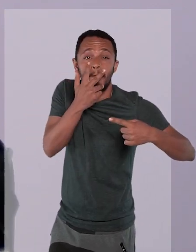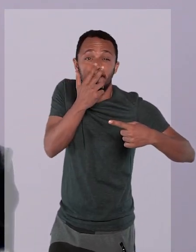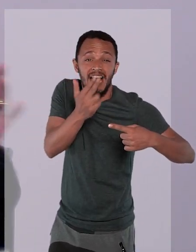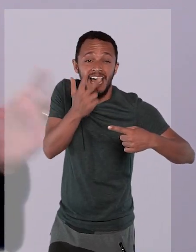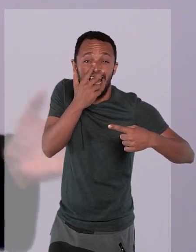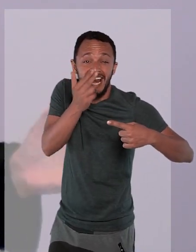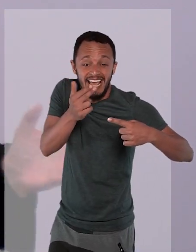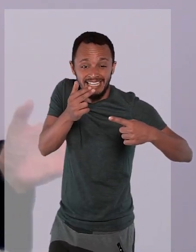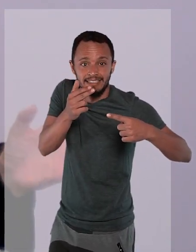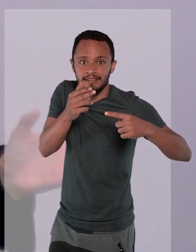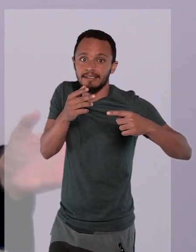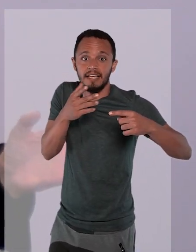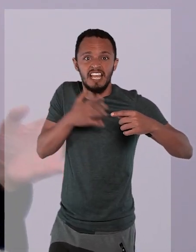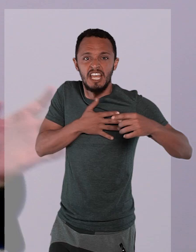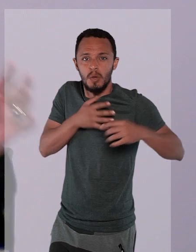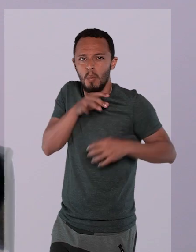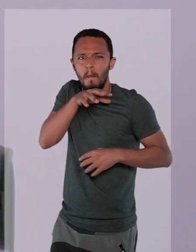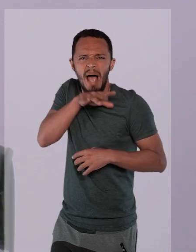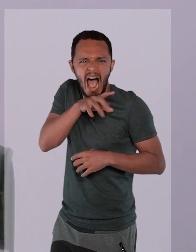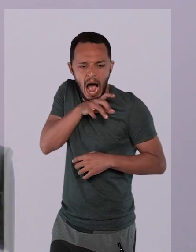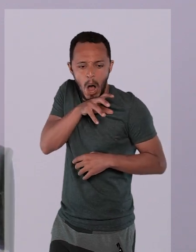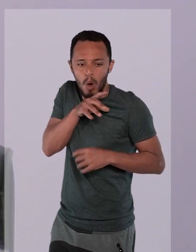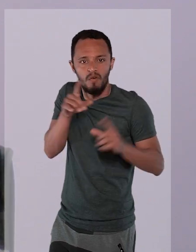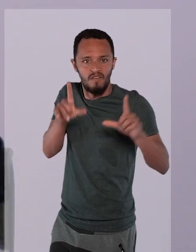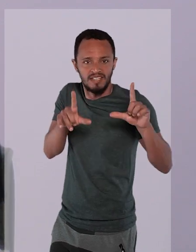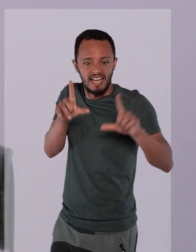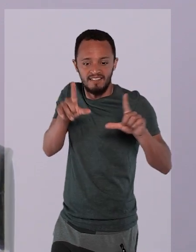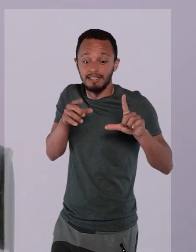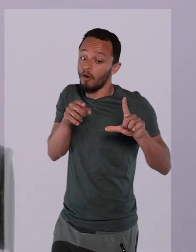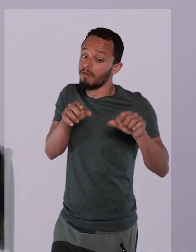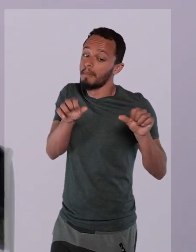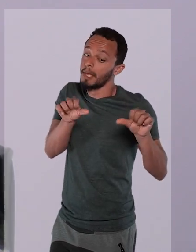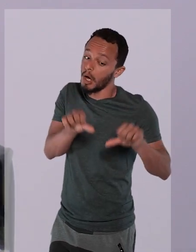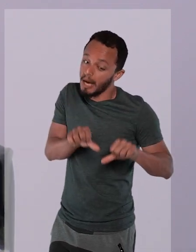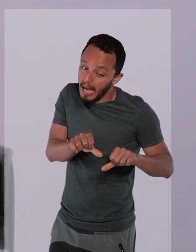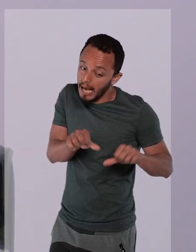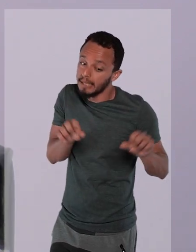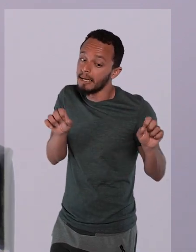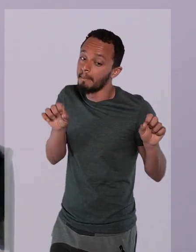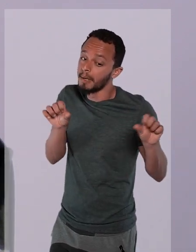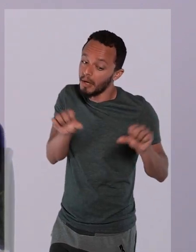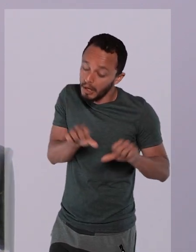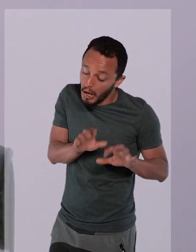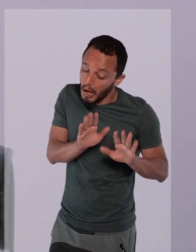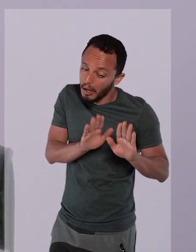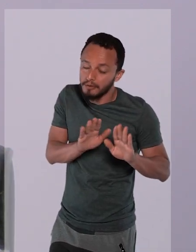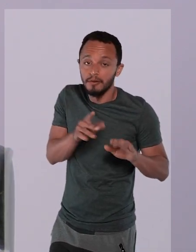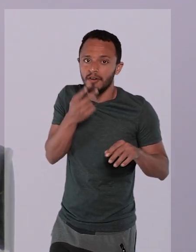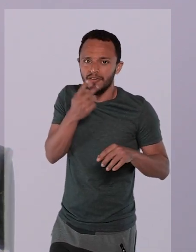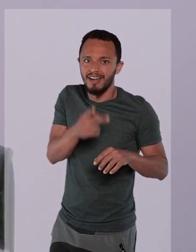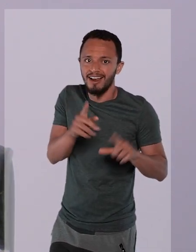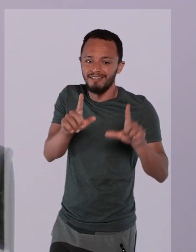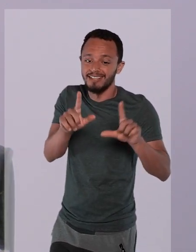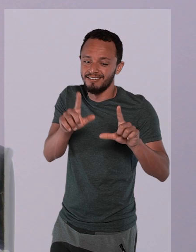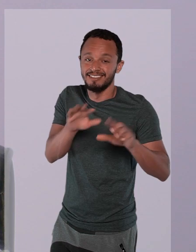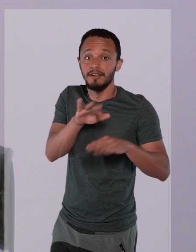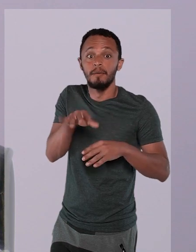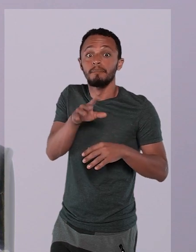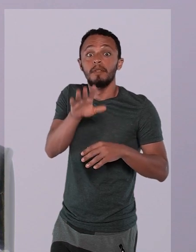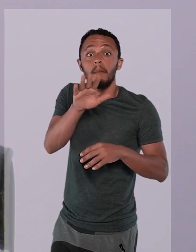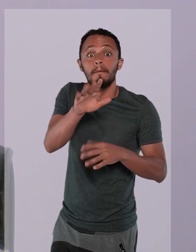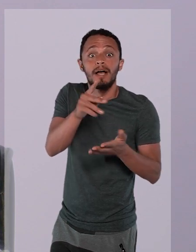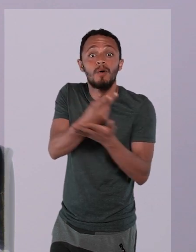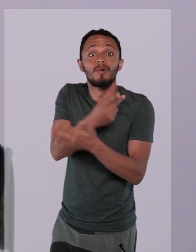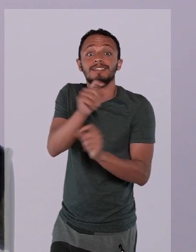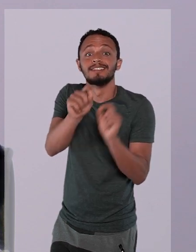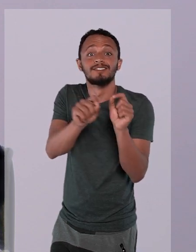mais aquela pitonisa do mal que dizia na televisão, vai piorar, está piorando. Né? Tinha dias que eu mesmo ficava, meu Deus do céu, mas tinha que